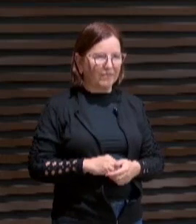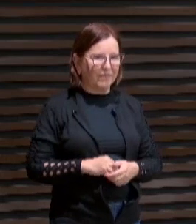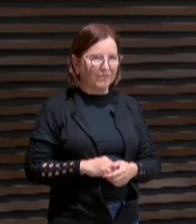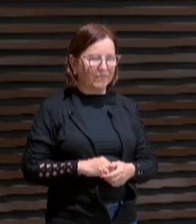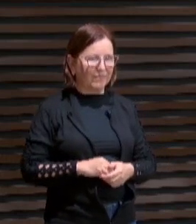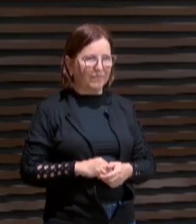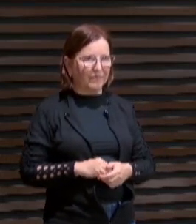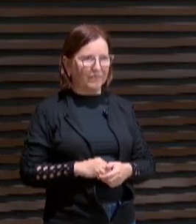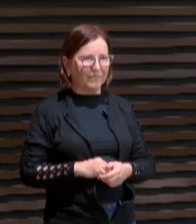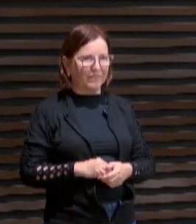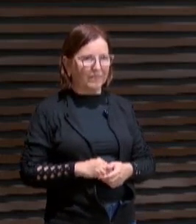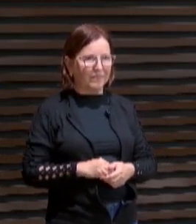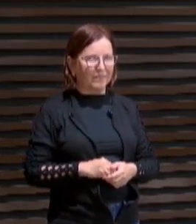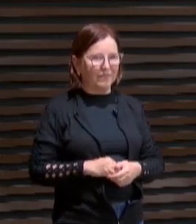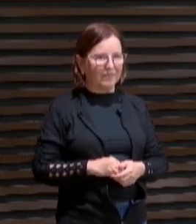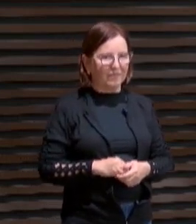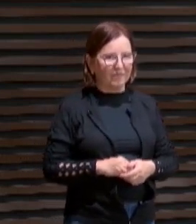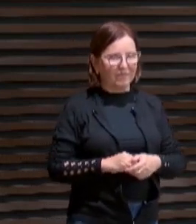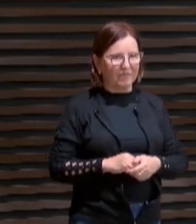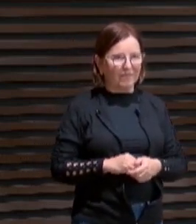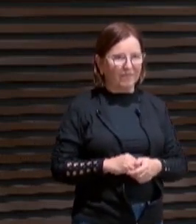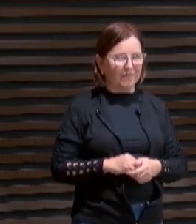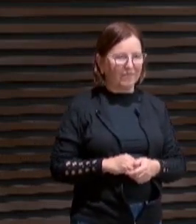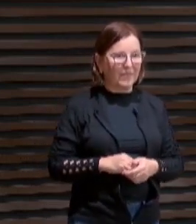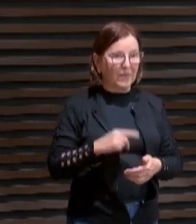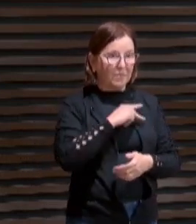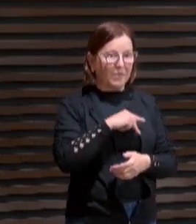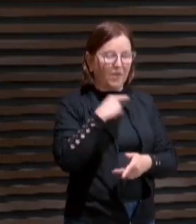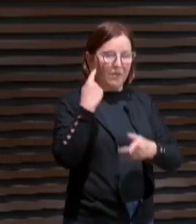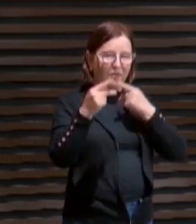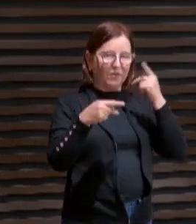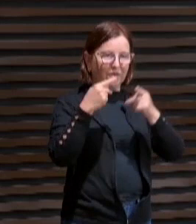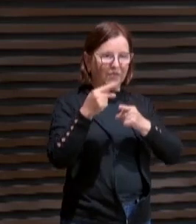um hino de glória à cruz. Ele fala aqui de uma maneira